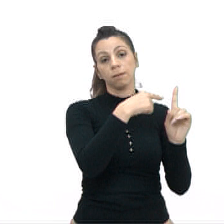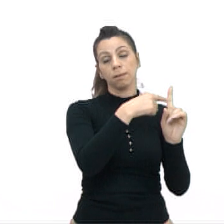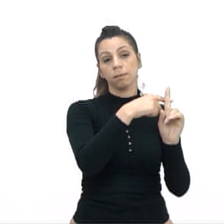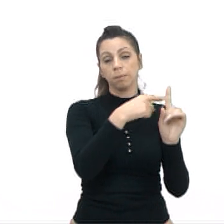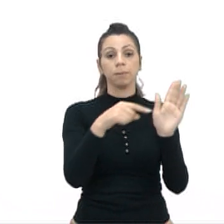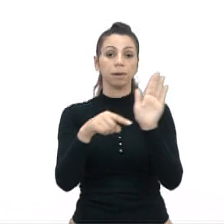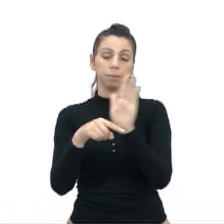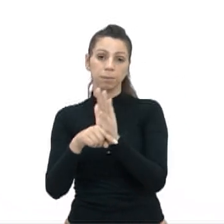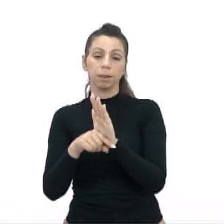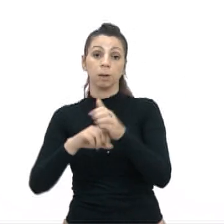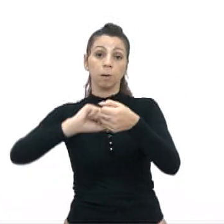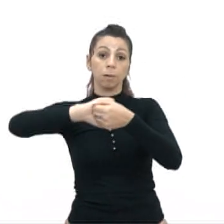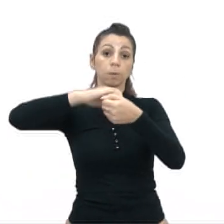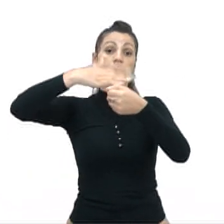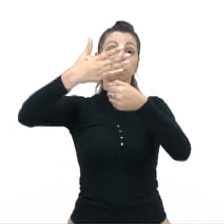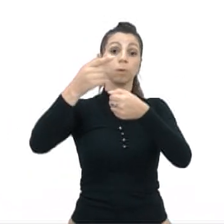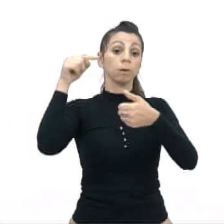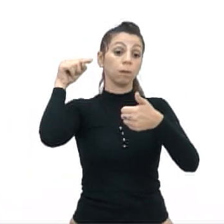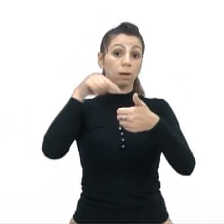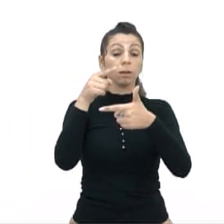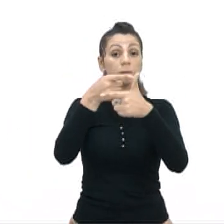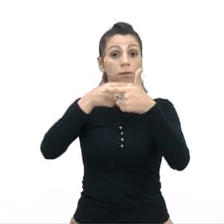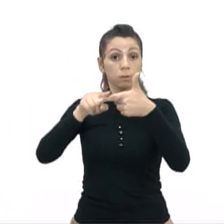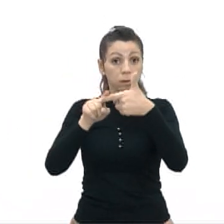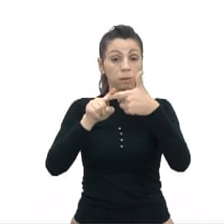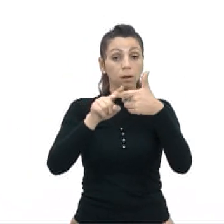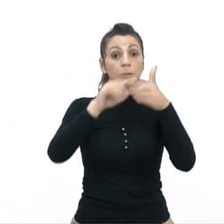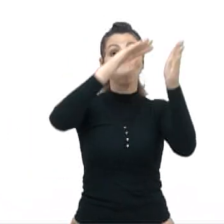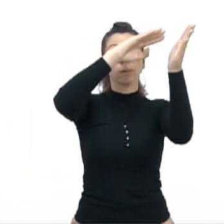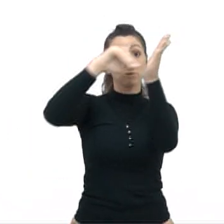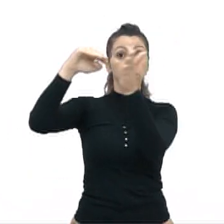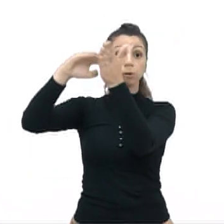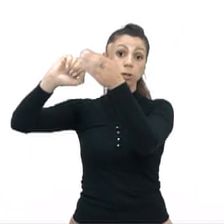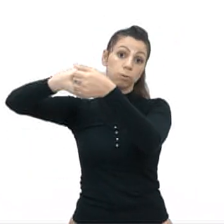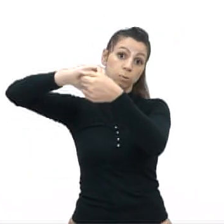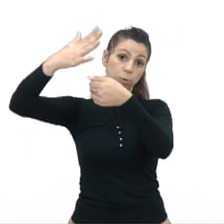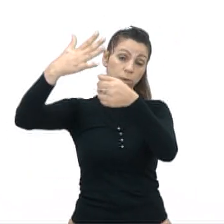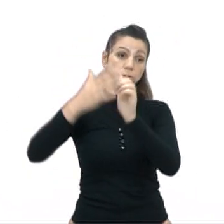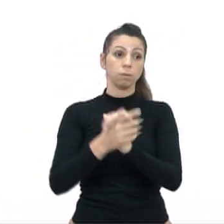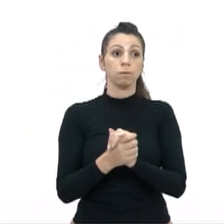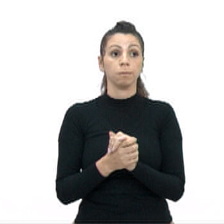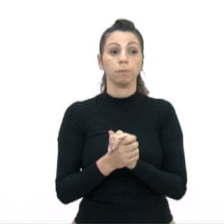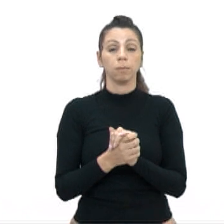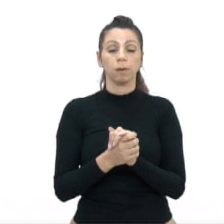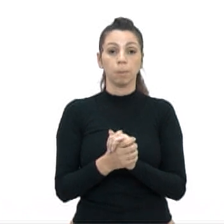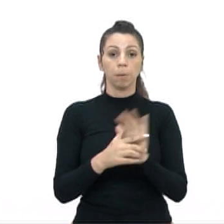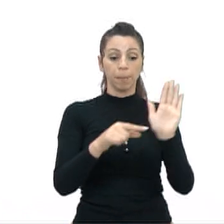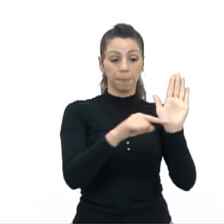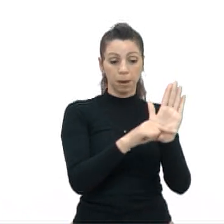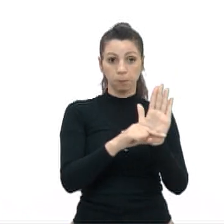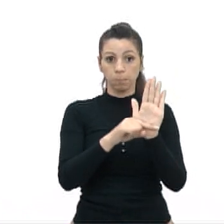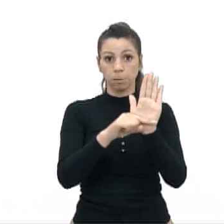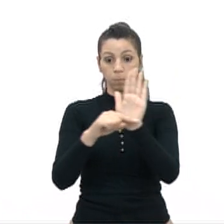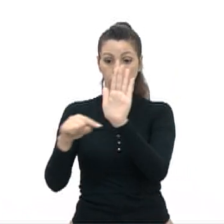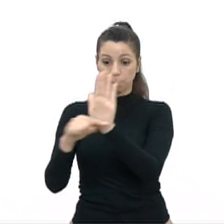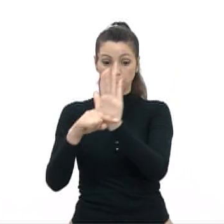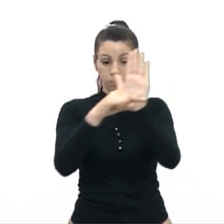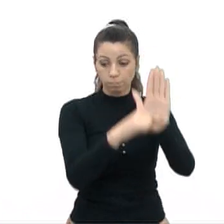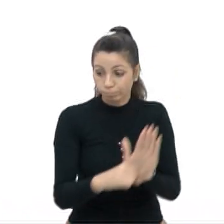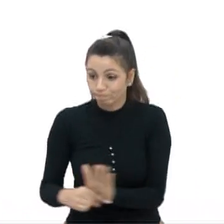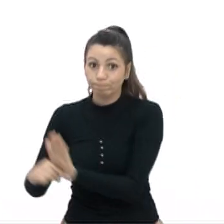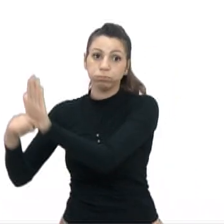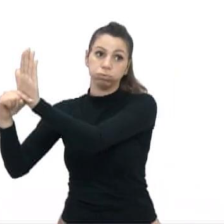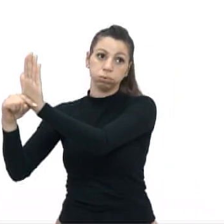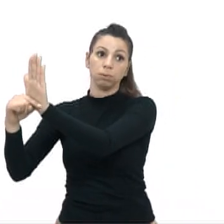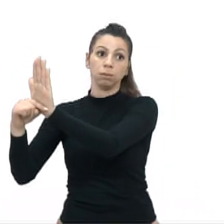expoente nas letras iguais. Certo? Então, olha só. Menos com menos é mais.